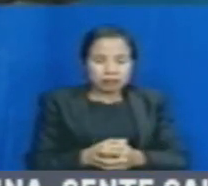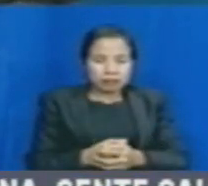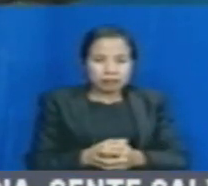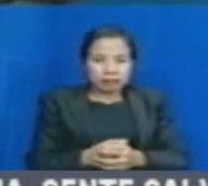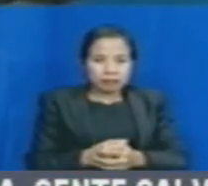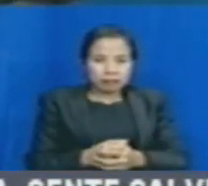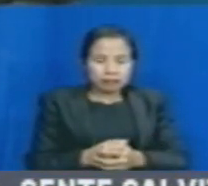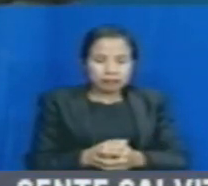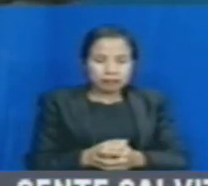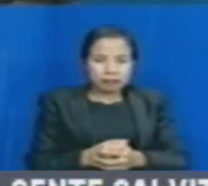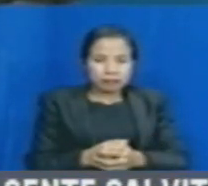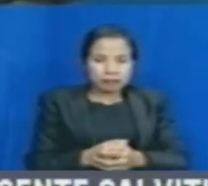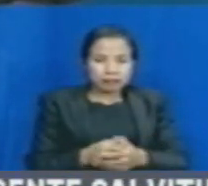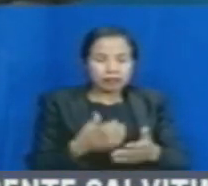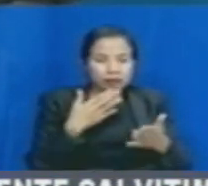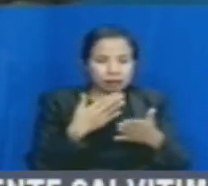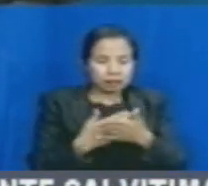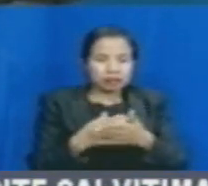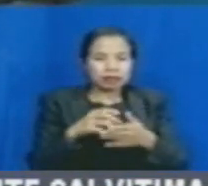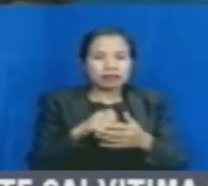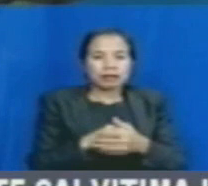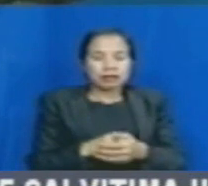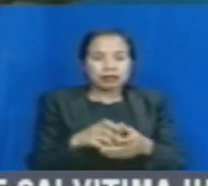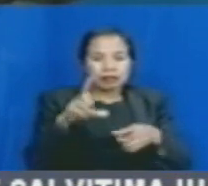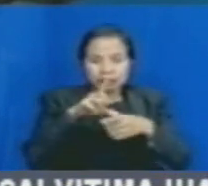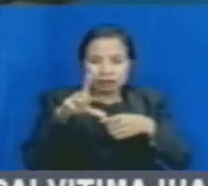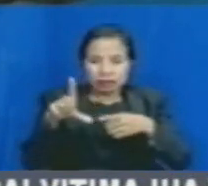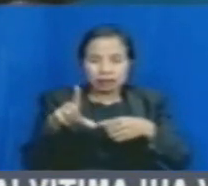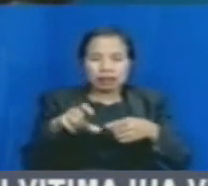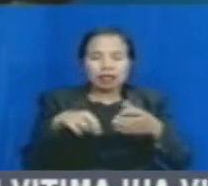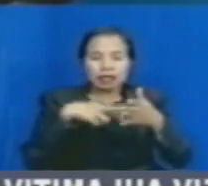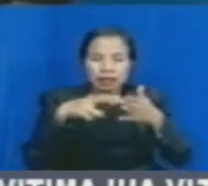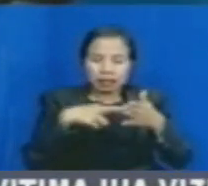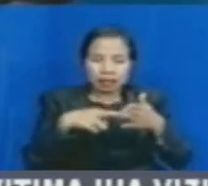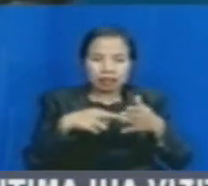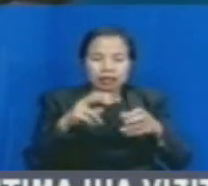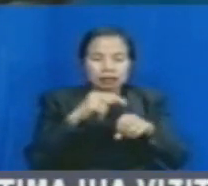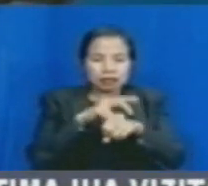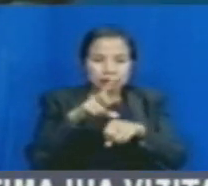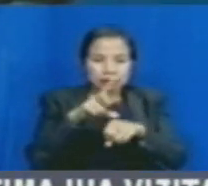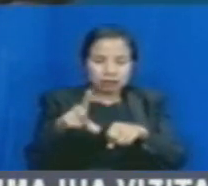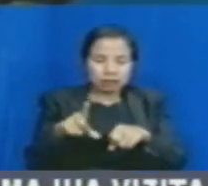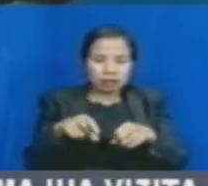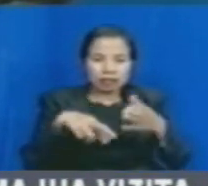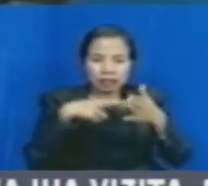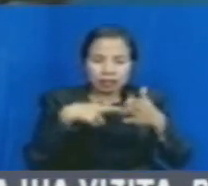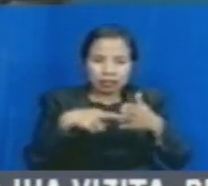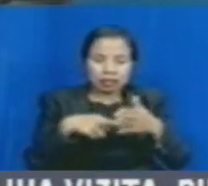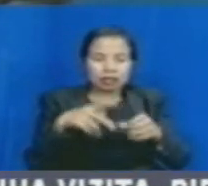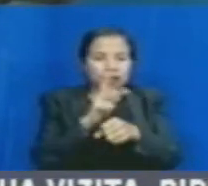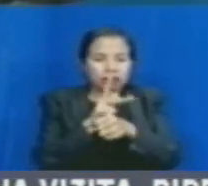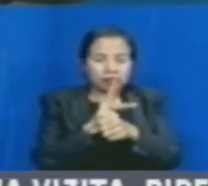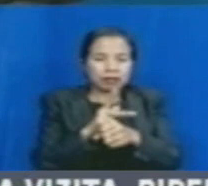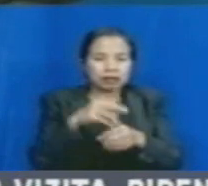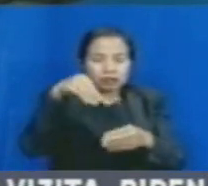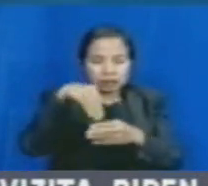padronização ou harmonização alinhamento regras nacional ou alinha ou regras a comércio externo serne importante deve